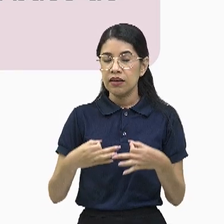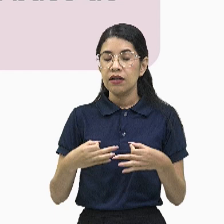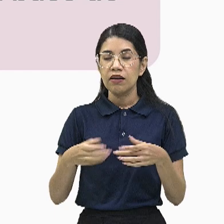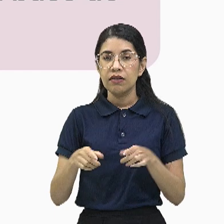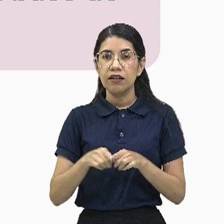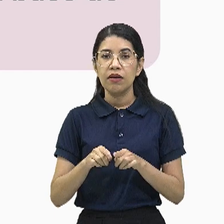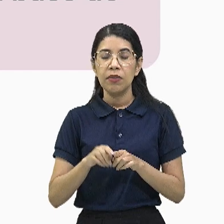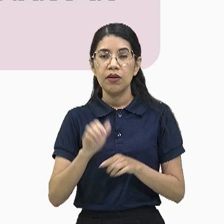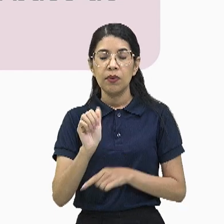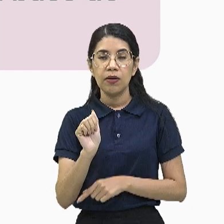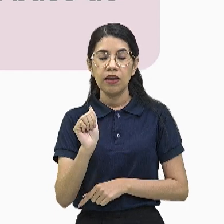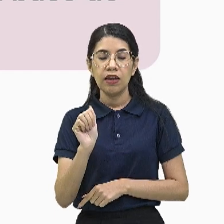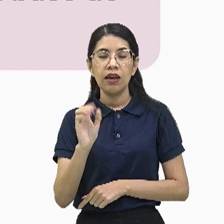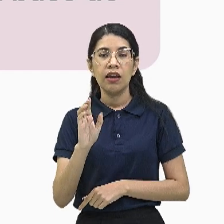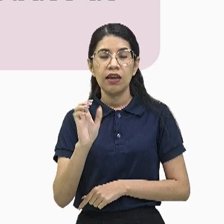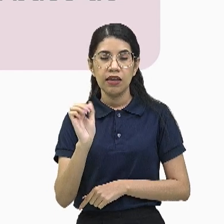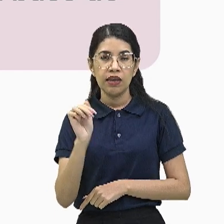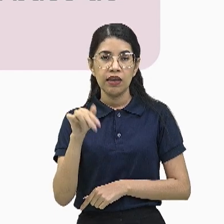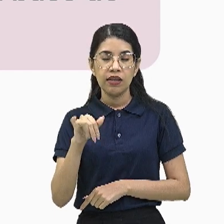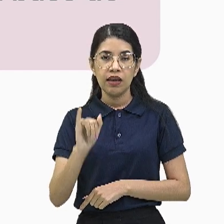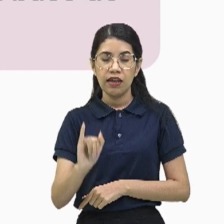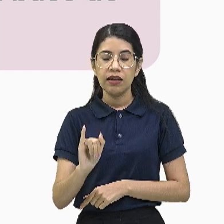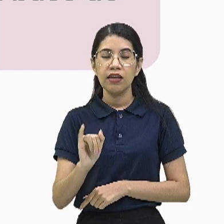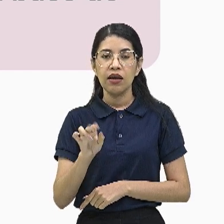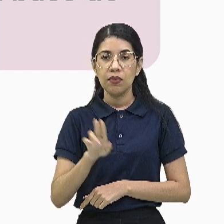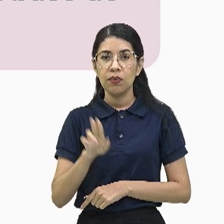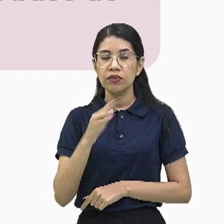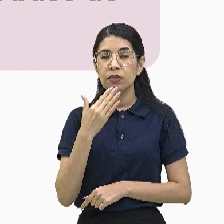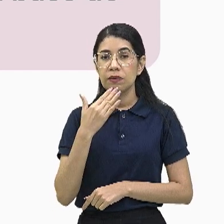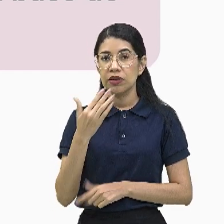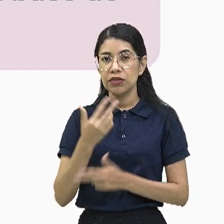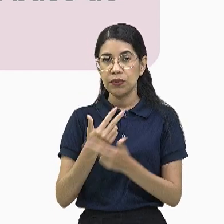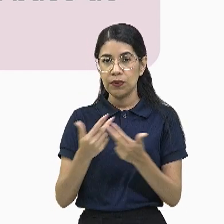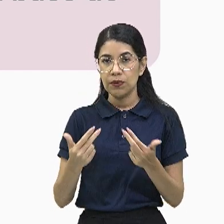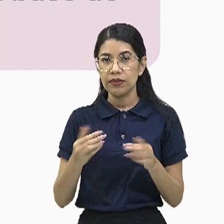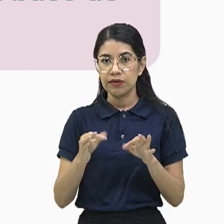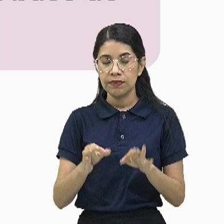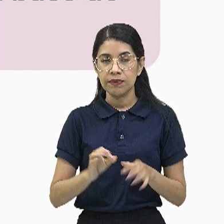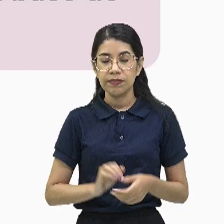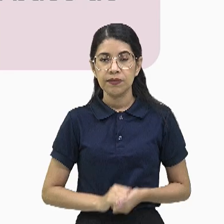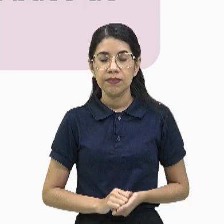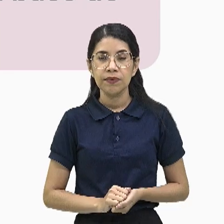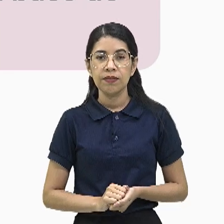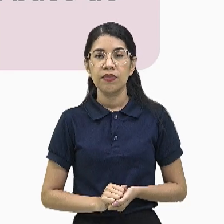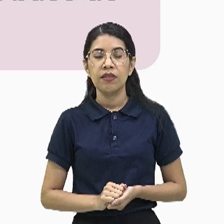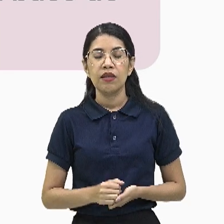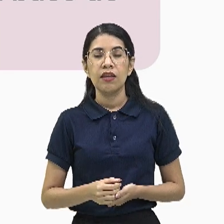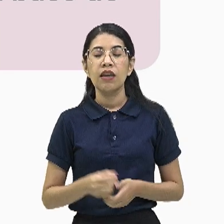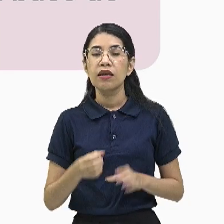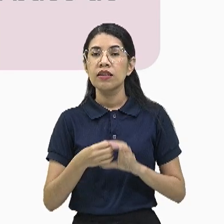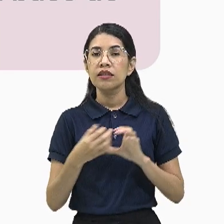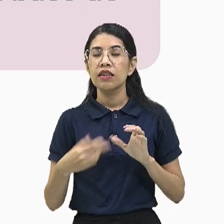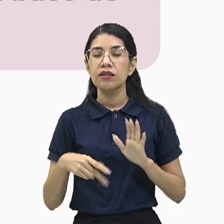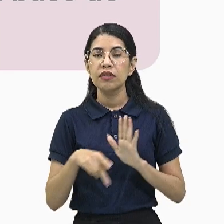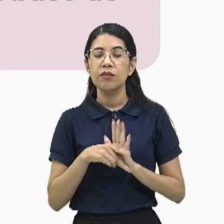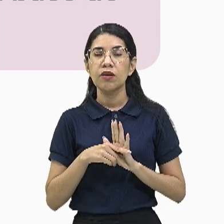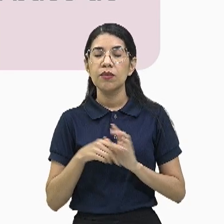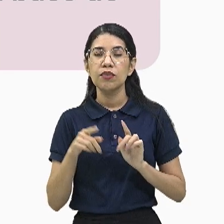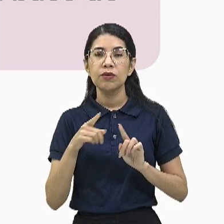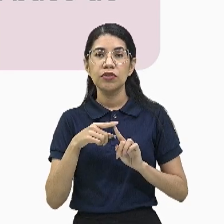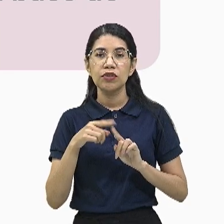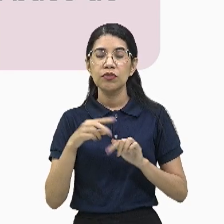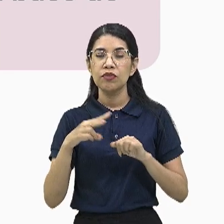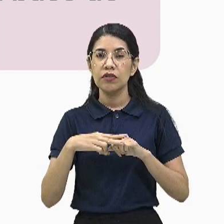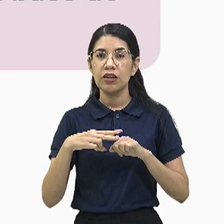I é usado para fazer pedidos, certo? Vamos ver as características do verbo